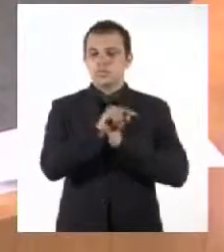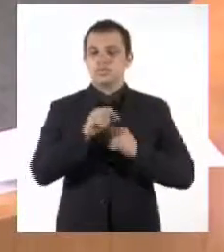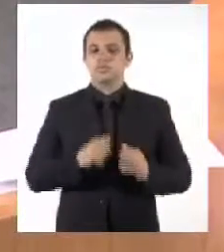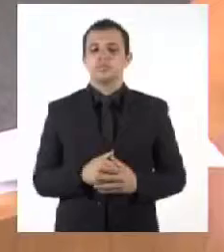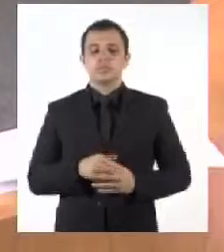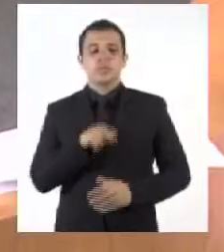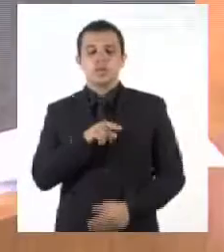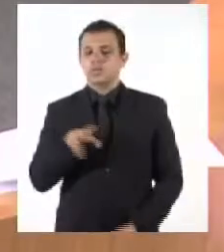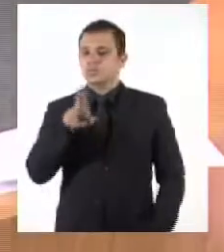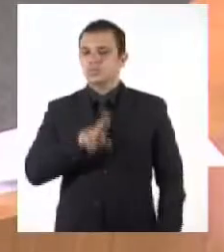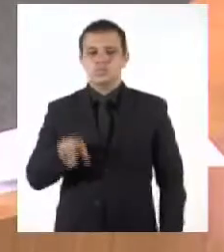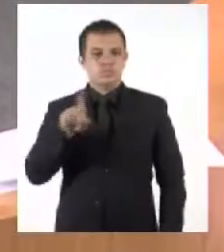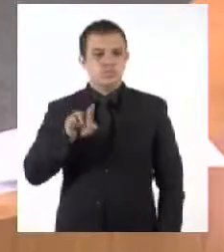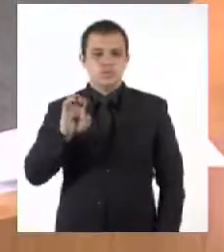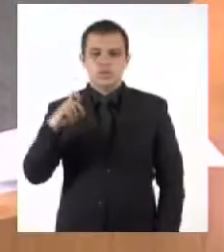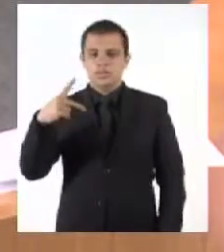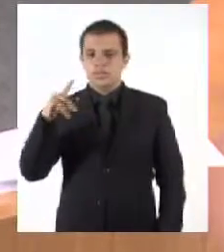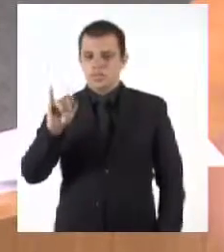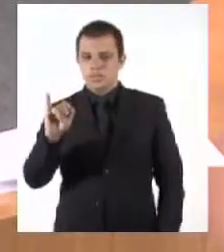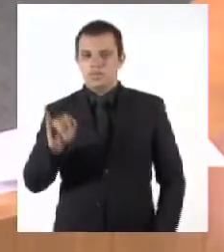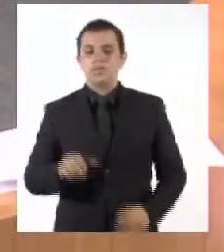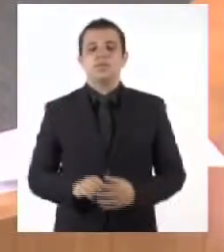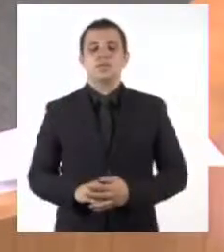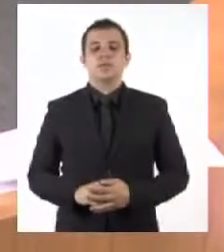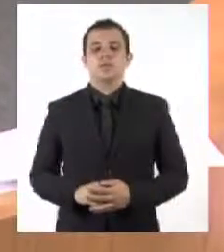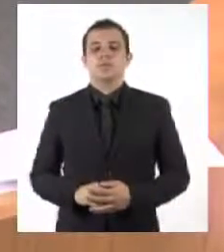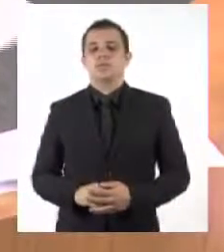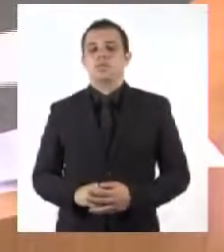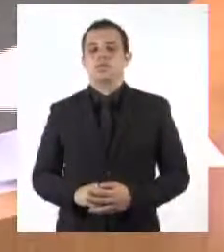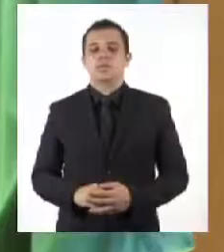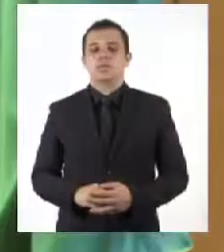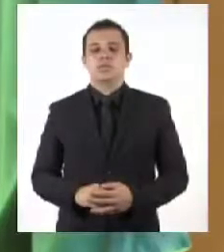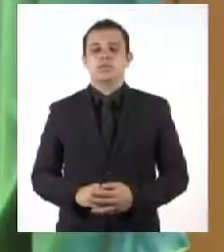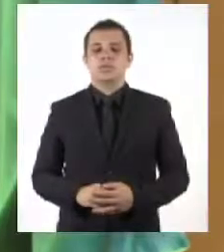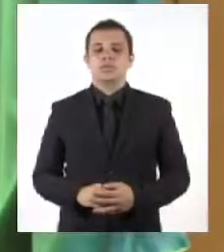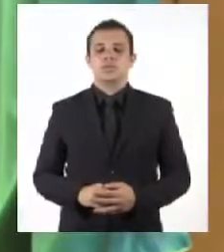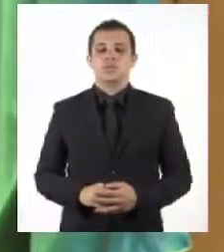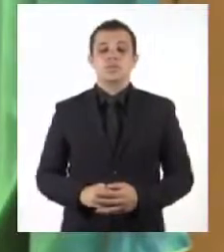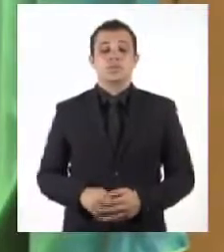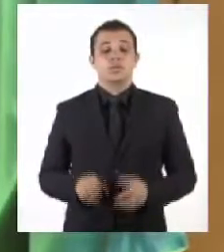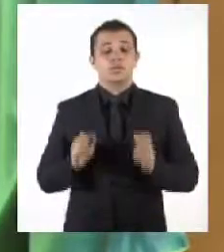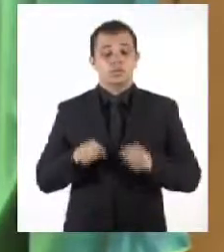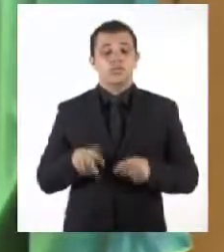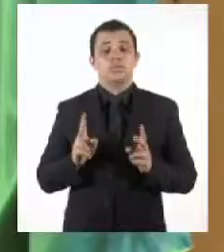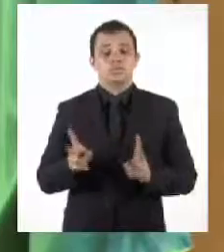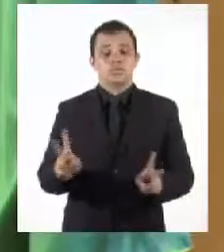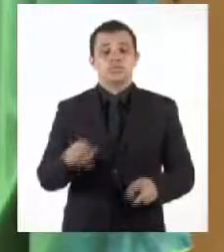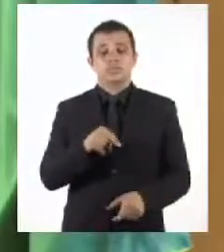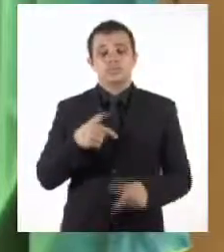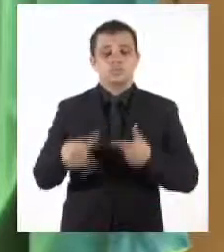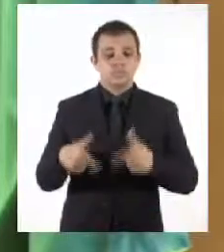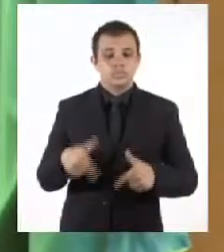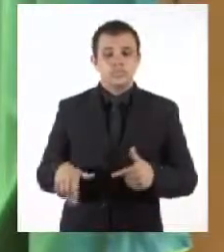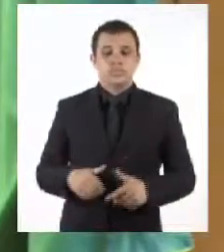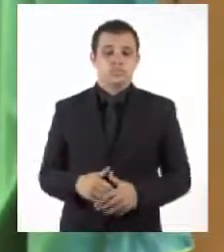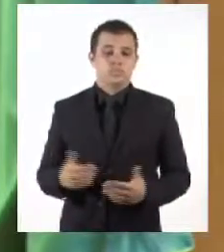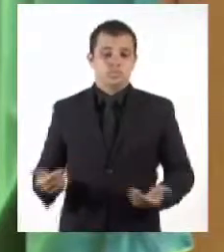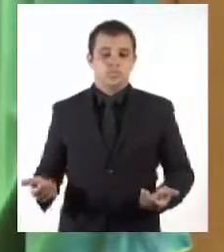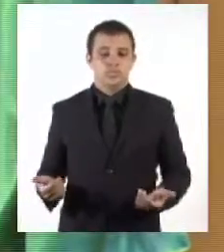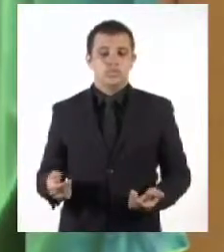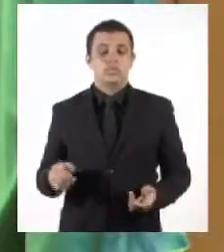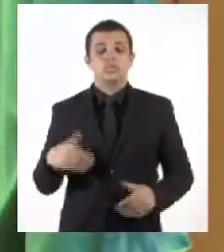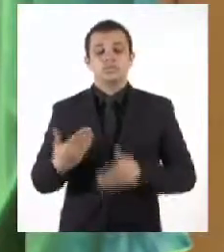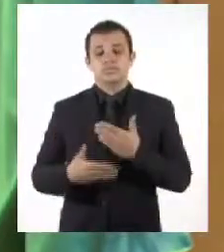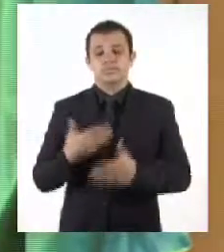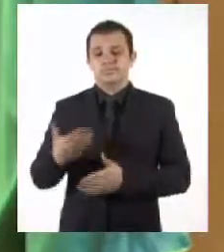não utilizam os equipamentos necessários, deputado César Pires, para continuarem trabalhando. Se